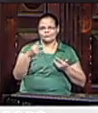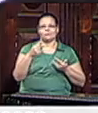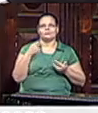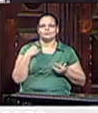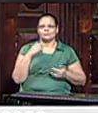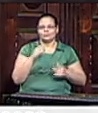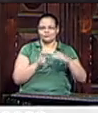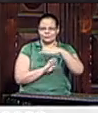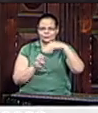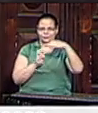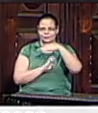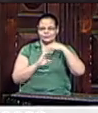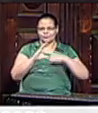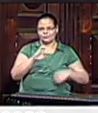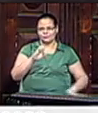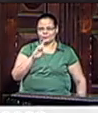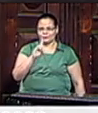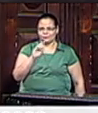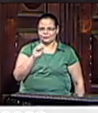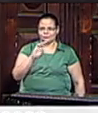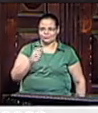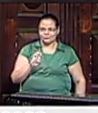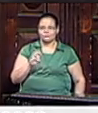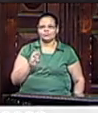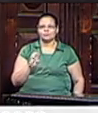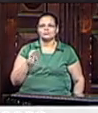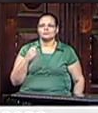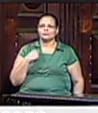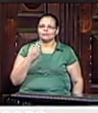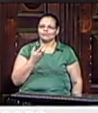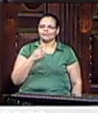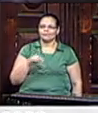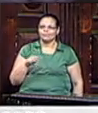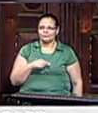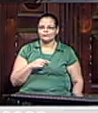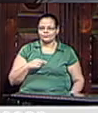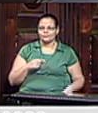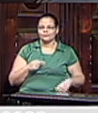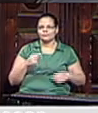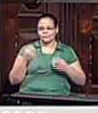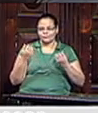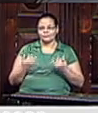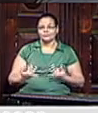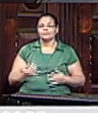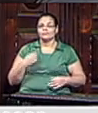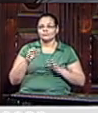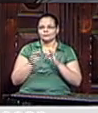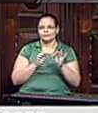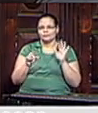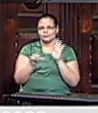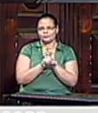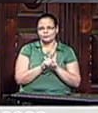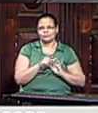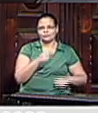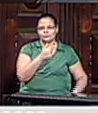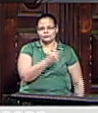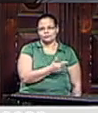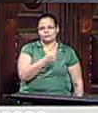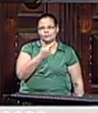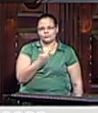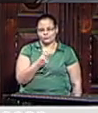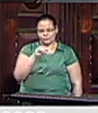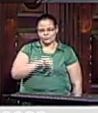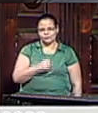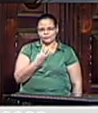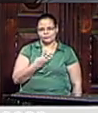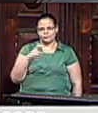do país a partir de ontem, essa medida está plenamente justificada. Anuncio o projeto de lei 2945 de